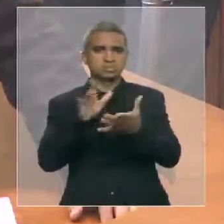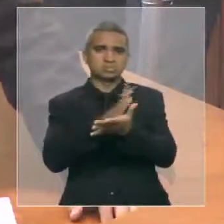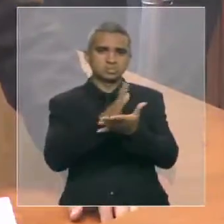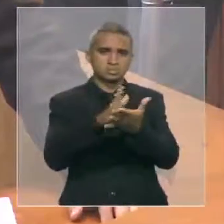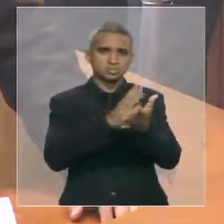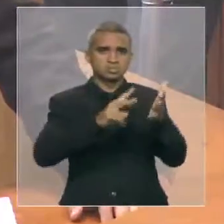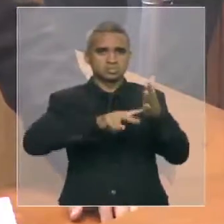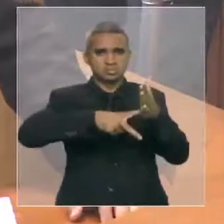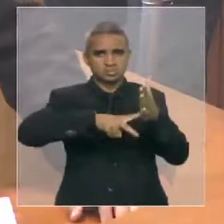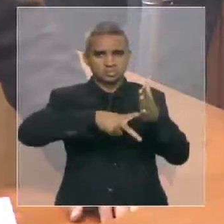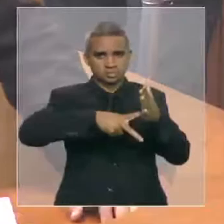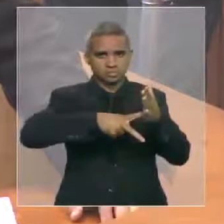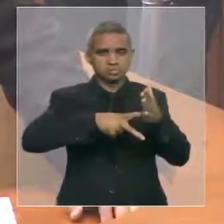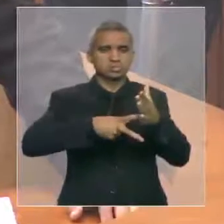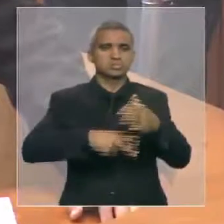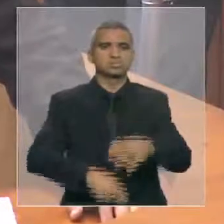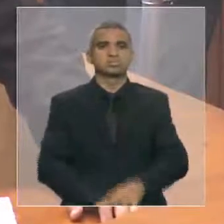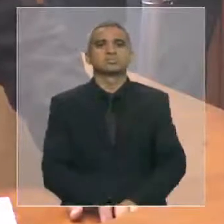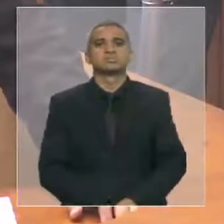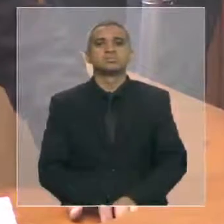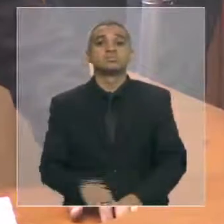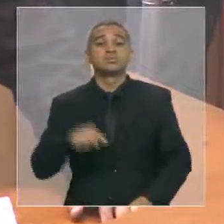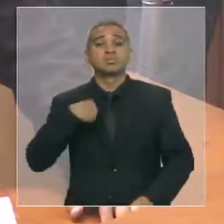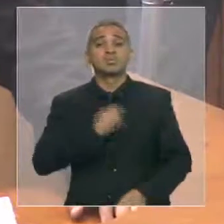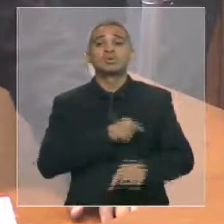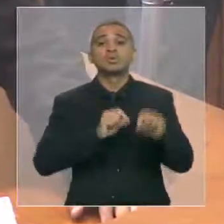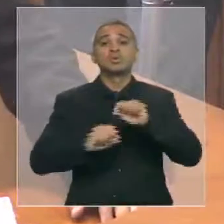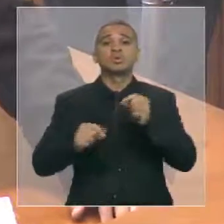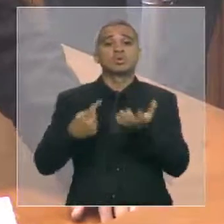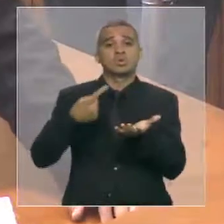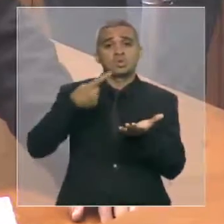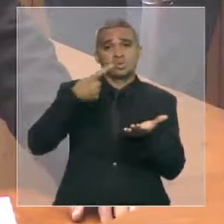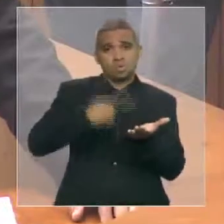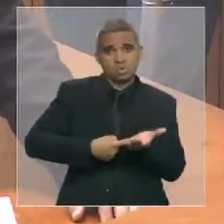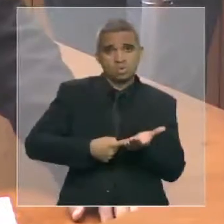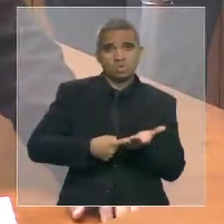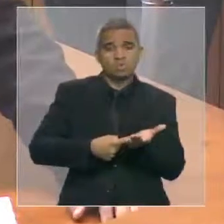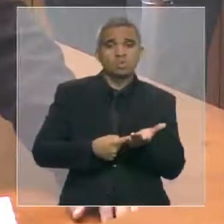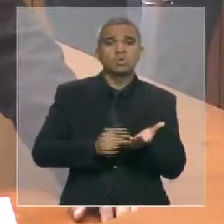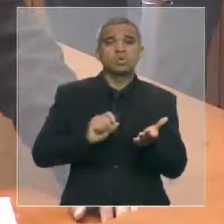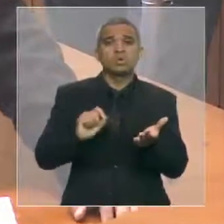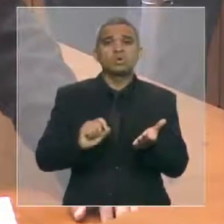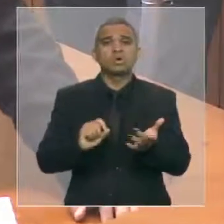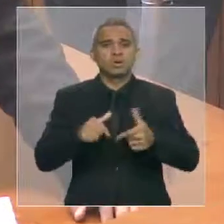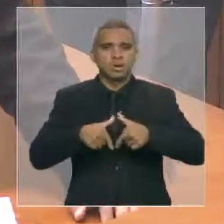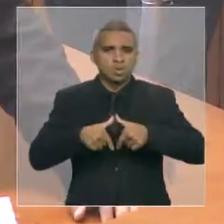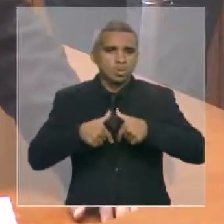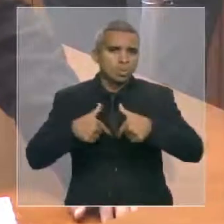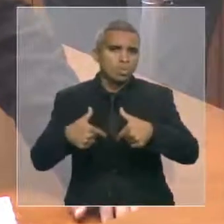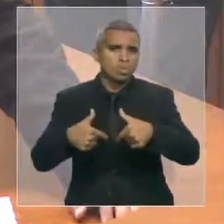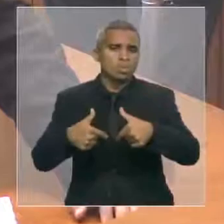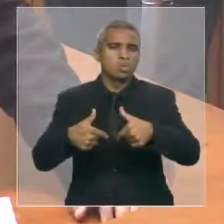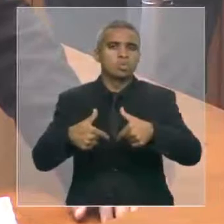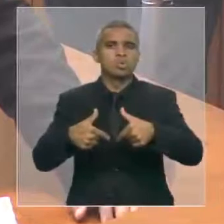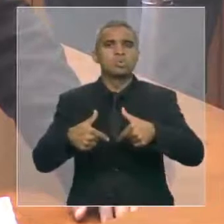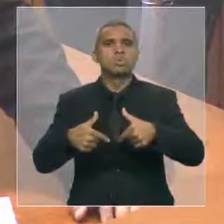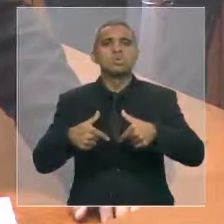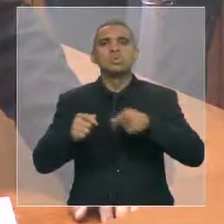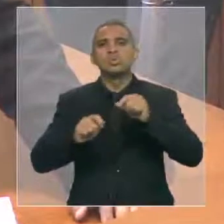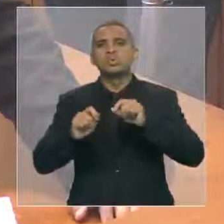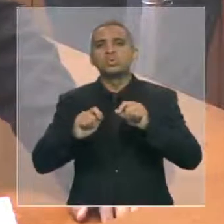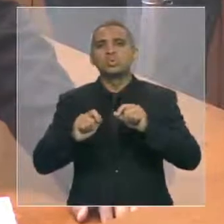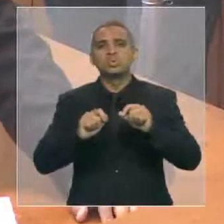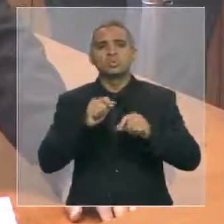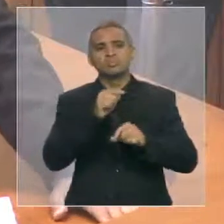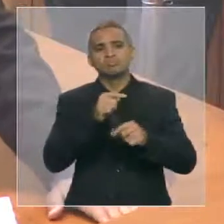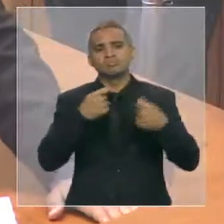Bancários, e a gente se comprometeu de dar encaminhamento a uma luta, a uma causa instituída, a